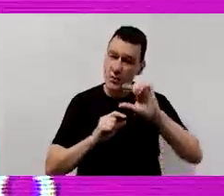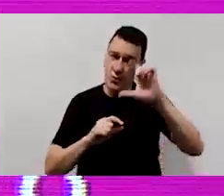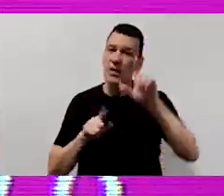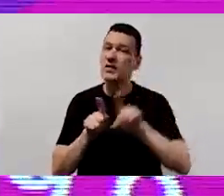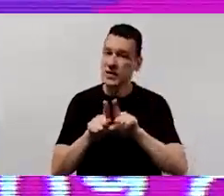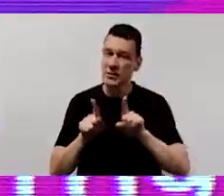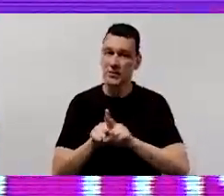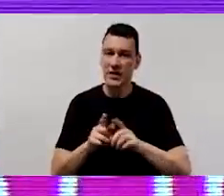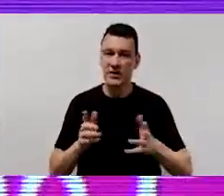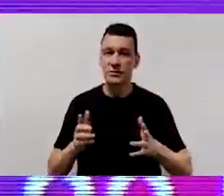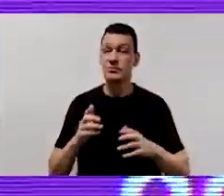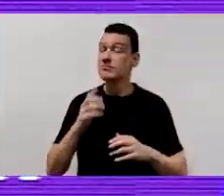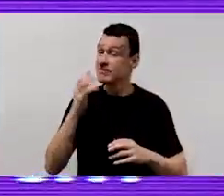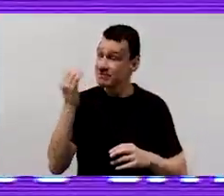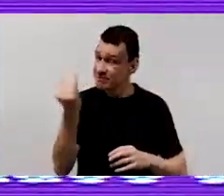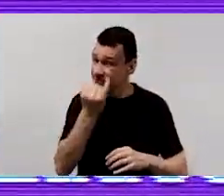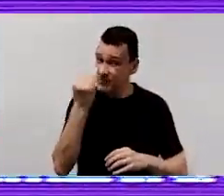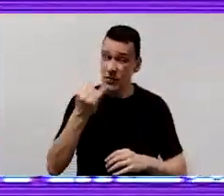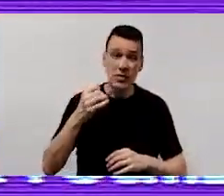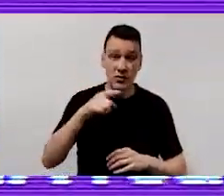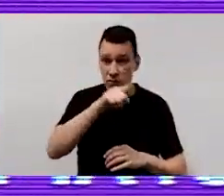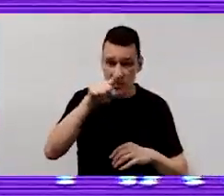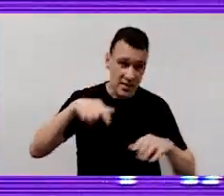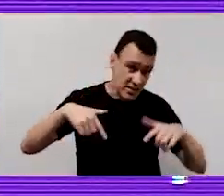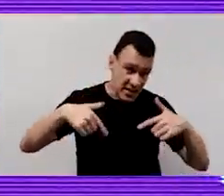todos vocês que trabalham com pagamentos e PIX,